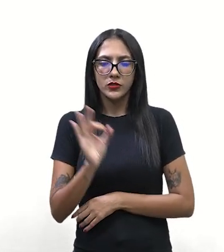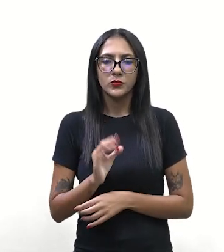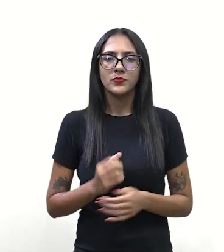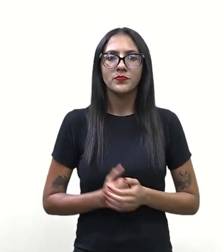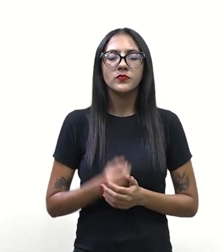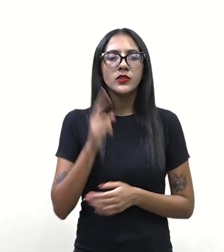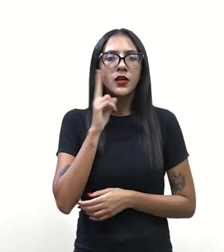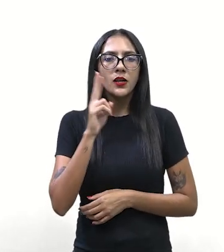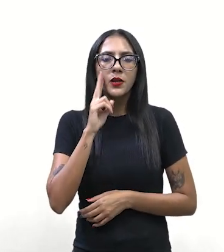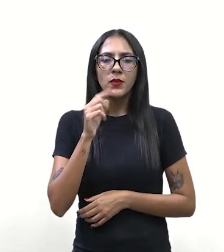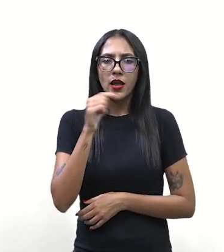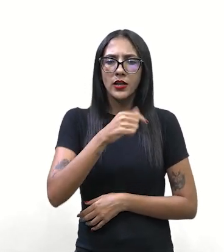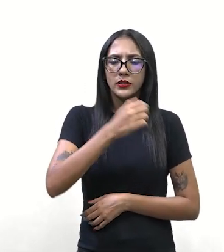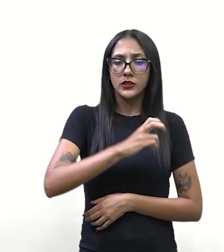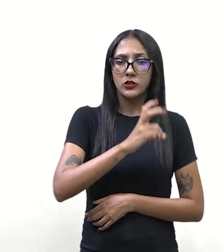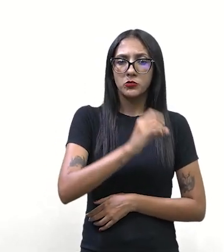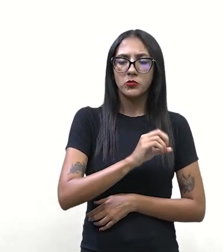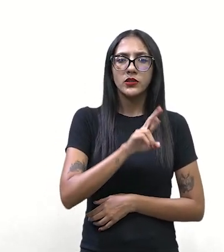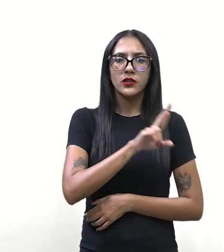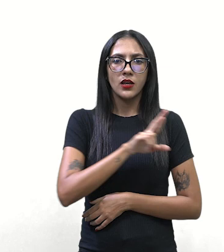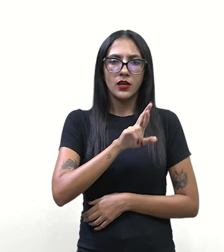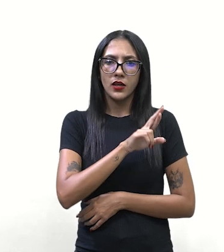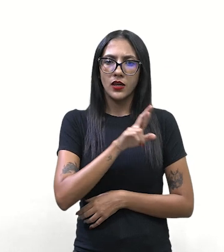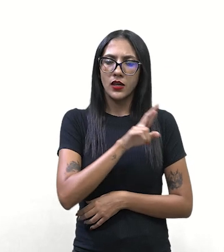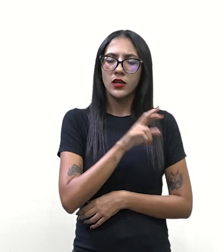valor aqui, ele representa